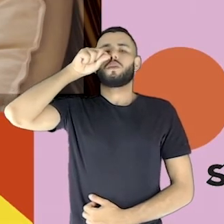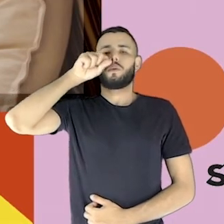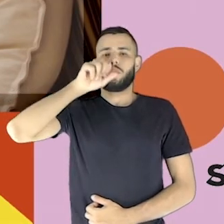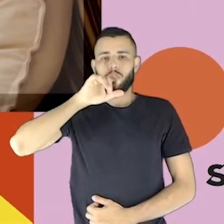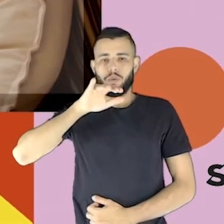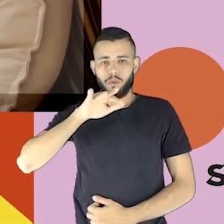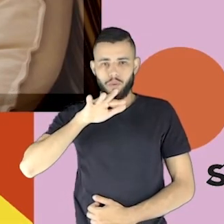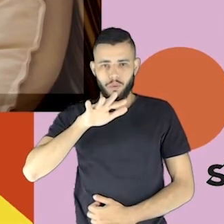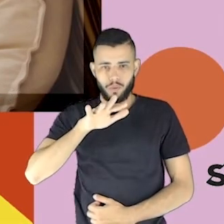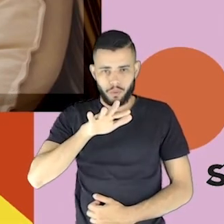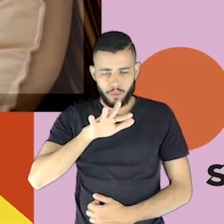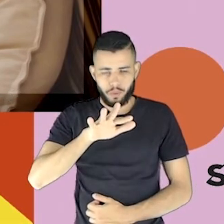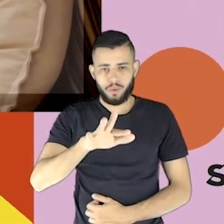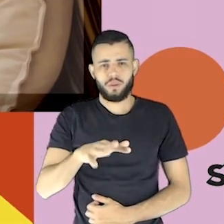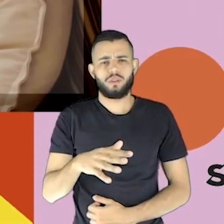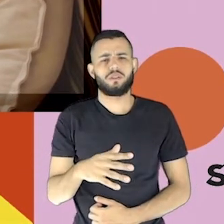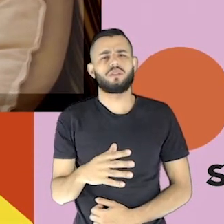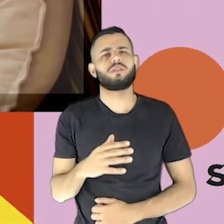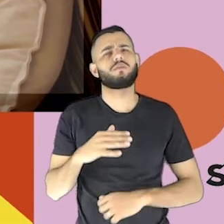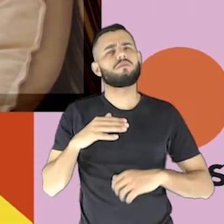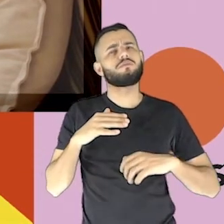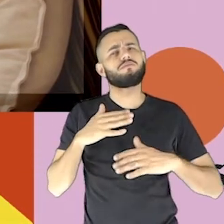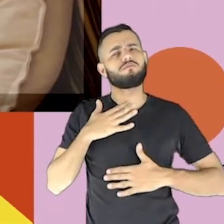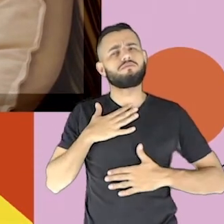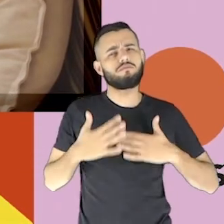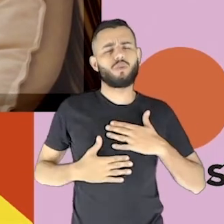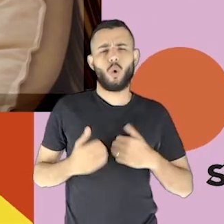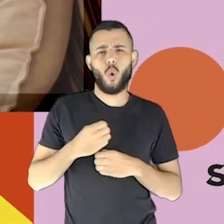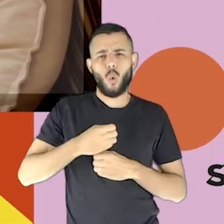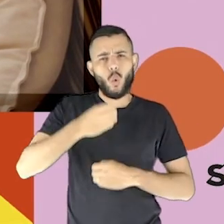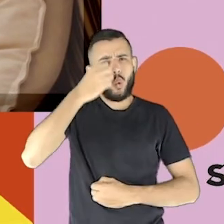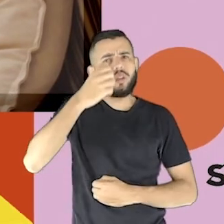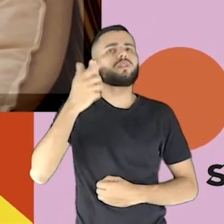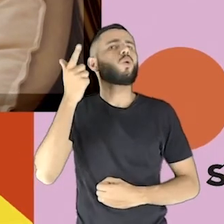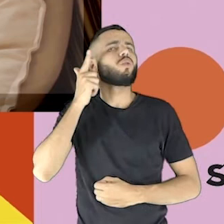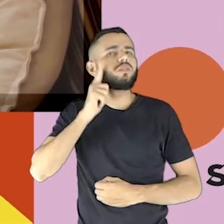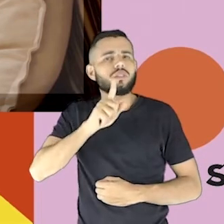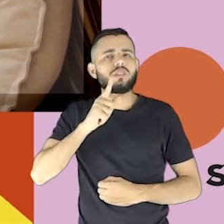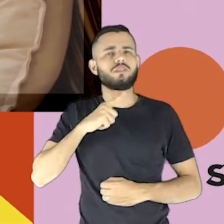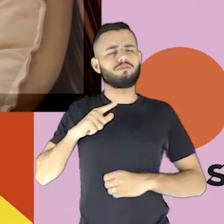Ótimo movimento para a sua coluna, trazer mobilidade.